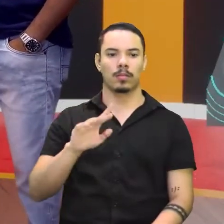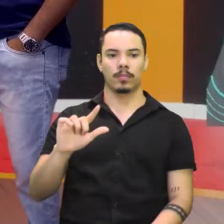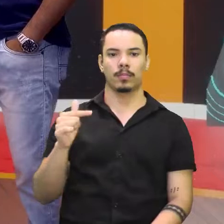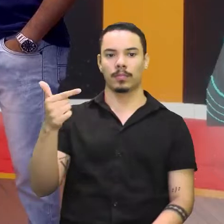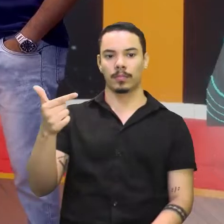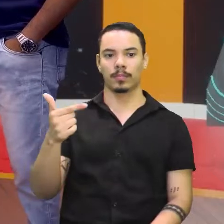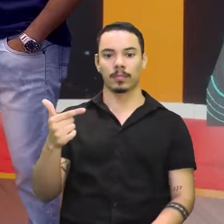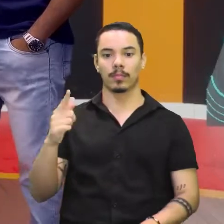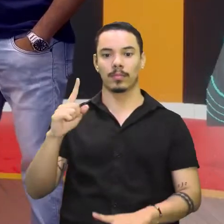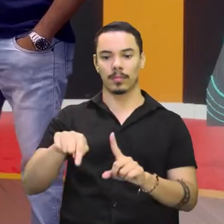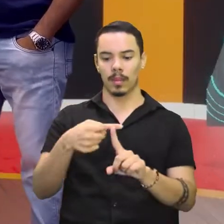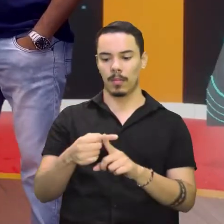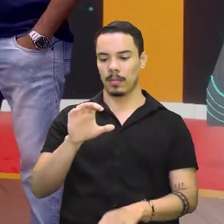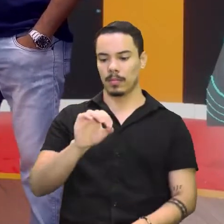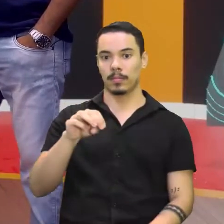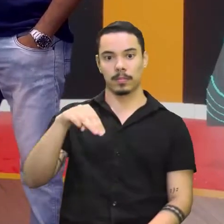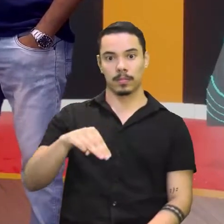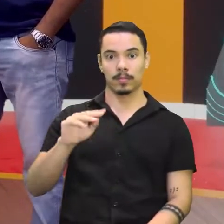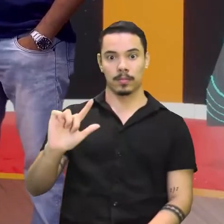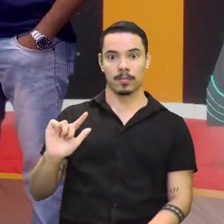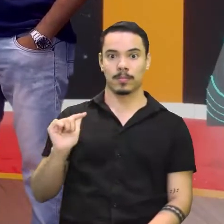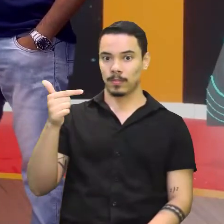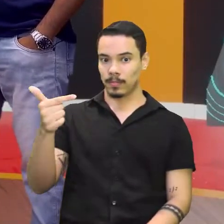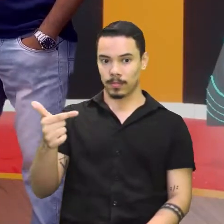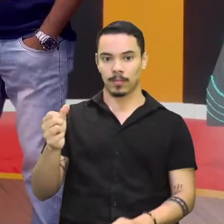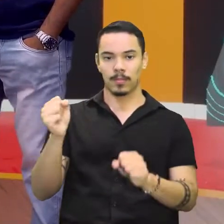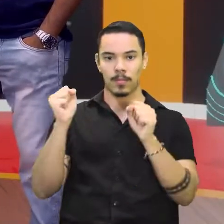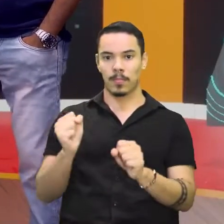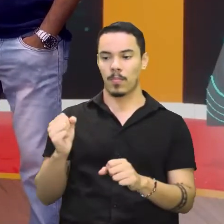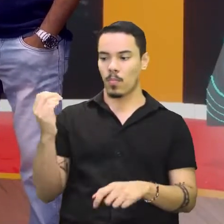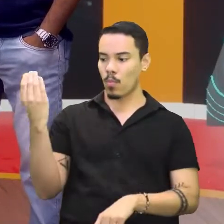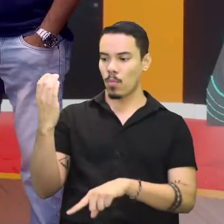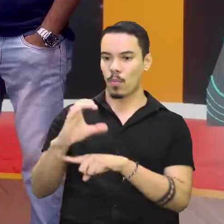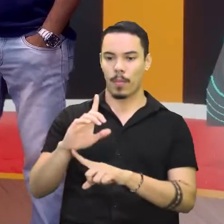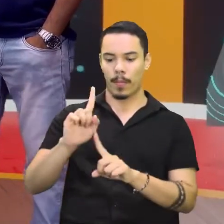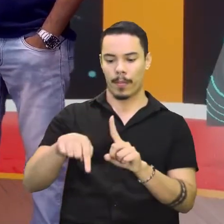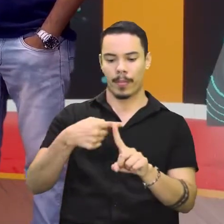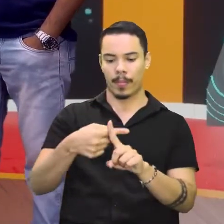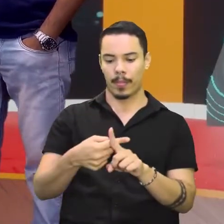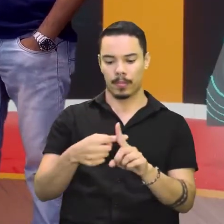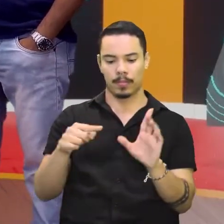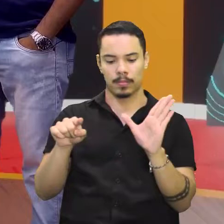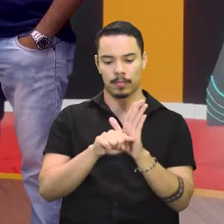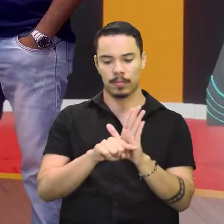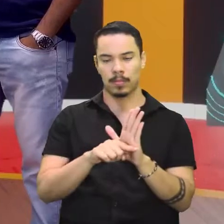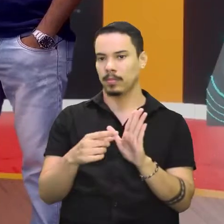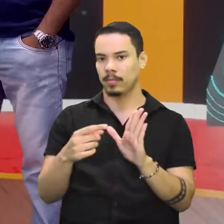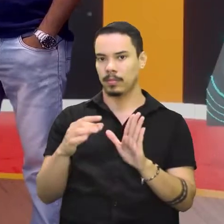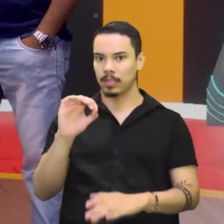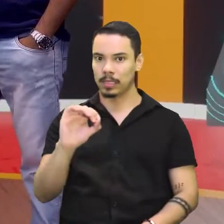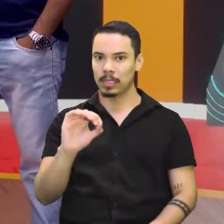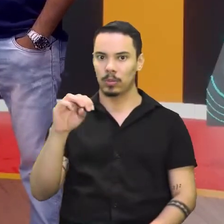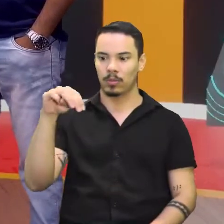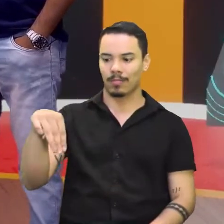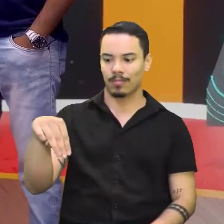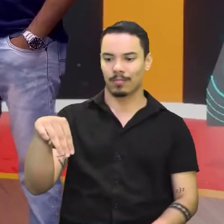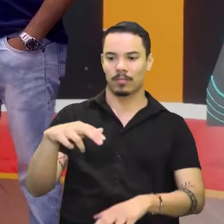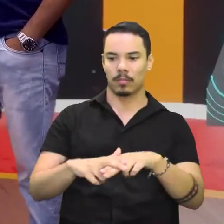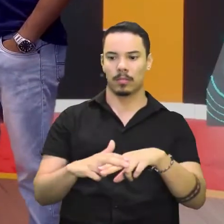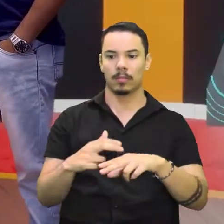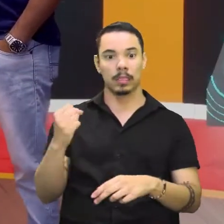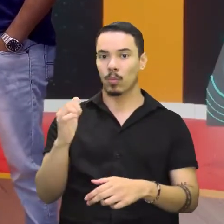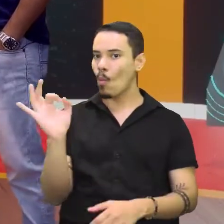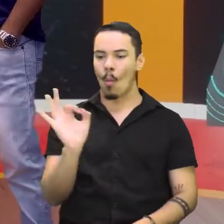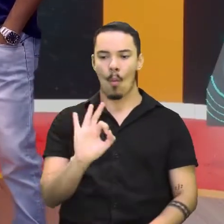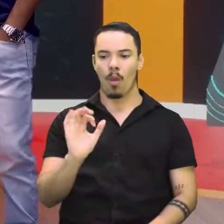Porque mais 1. Quando não tem, né? Ainda a gente já pode colocar mais 0m mais 1, né? Isso. Quando não tem coeficiente, a gente pode substituir